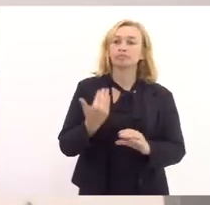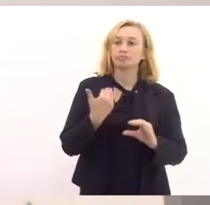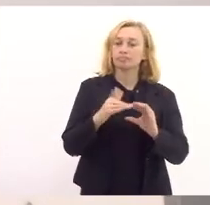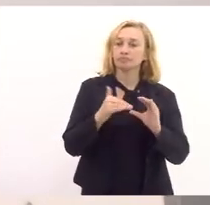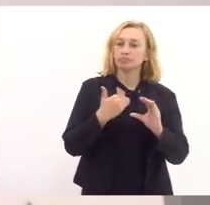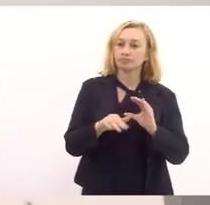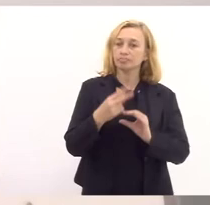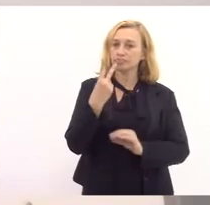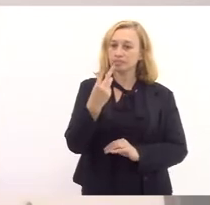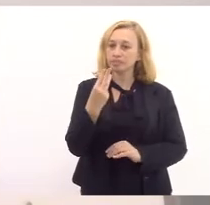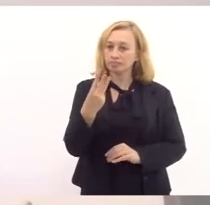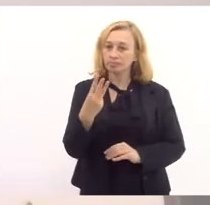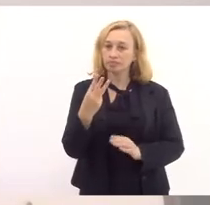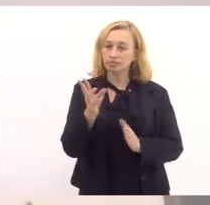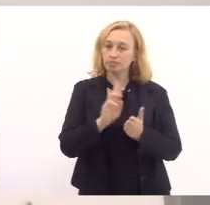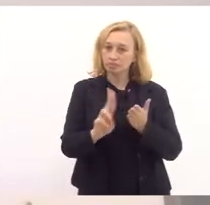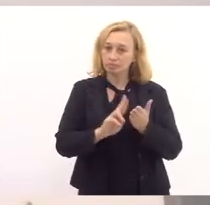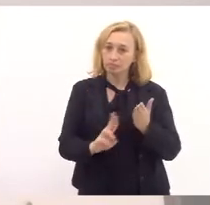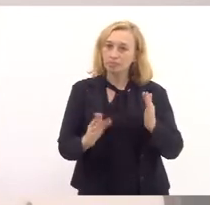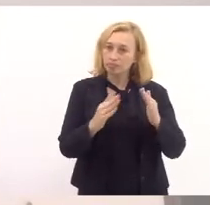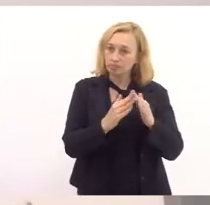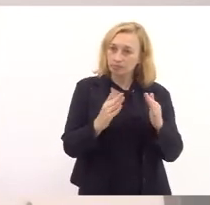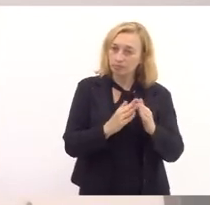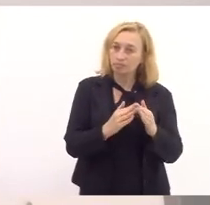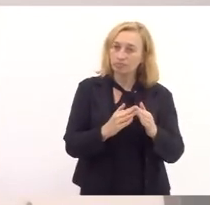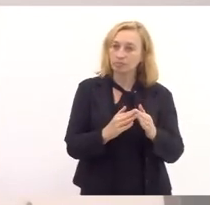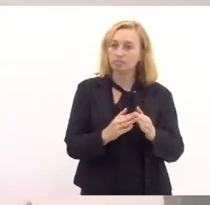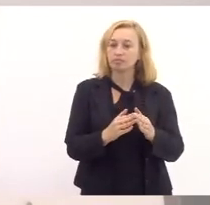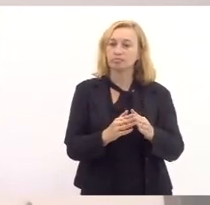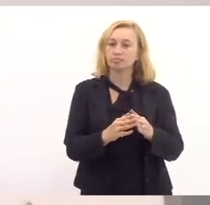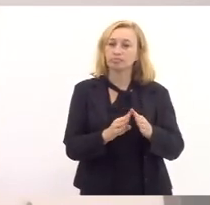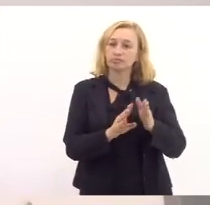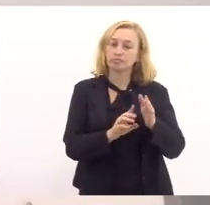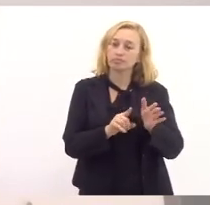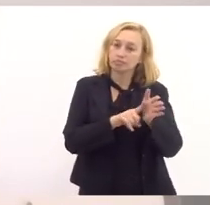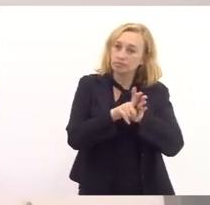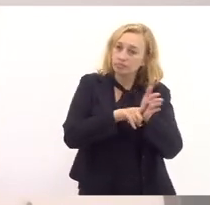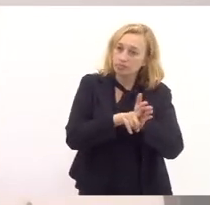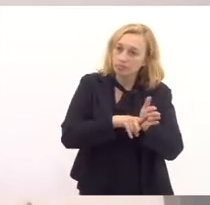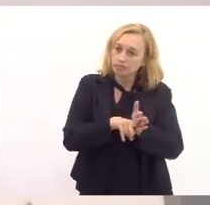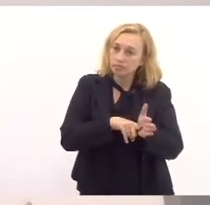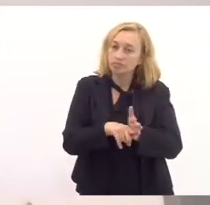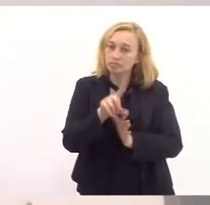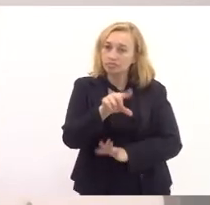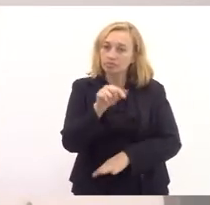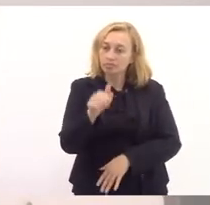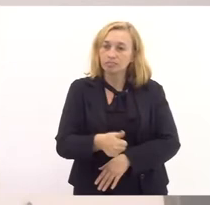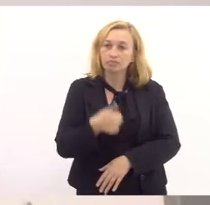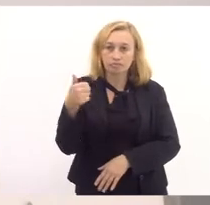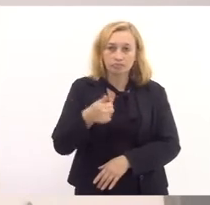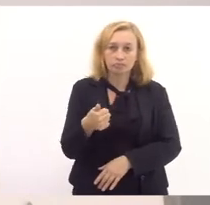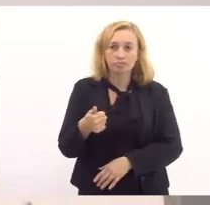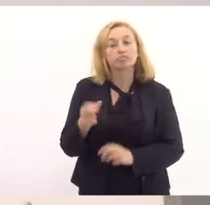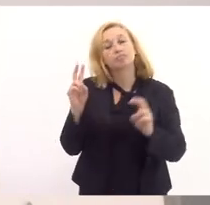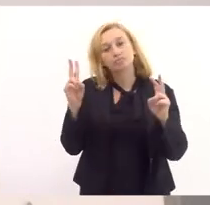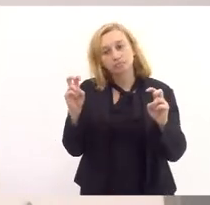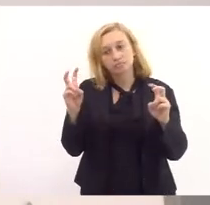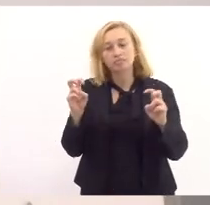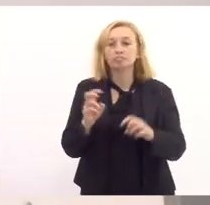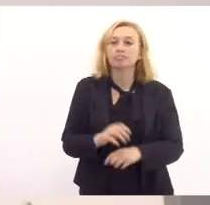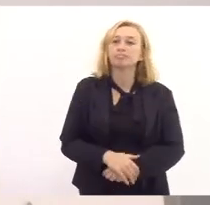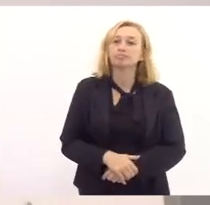três nomes para essa casa, os três saem sabatinados, escolhido o melhor, exatamente para essa questão da